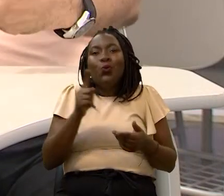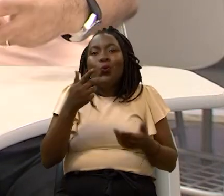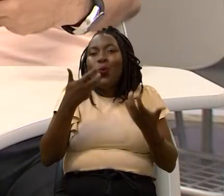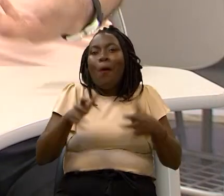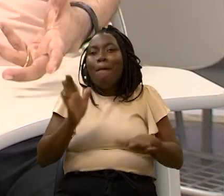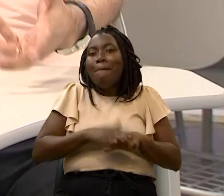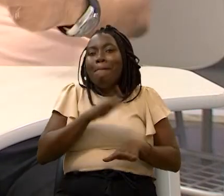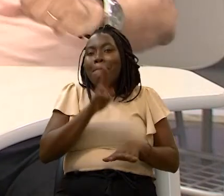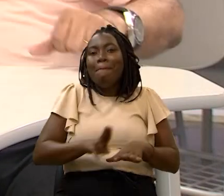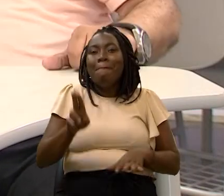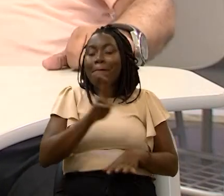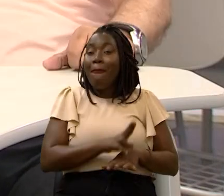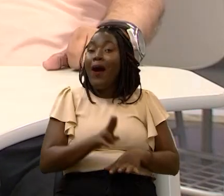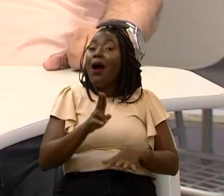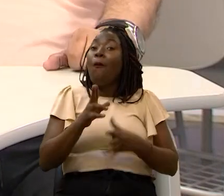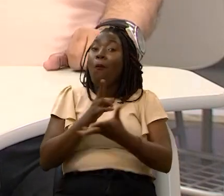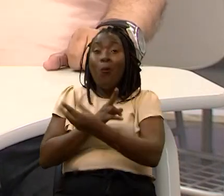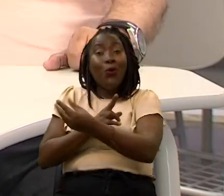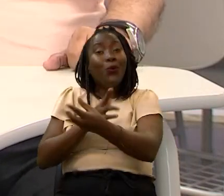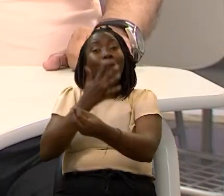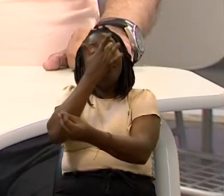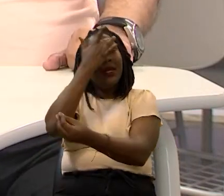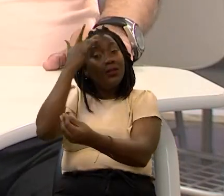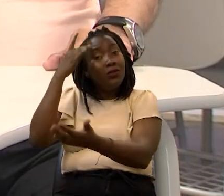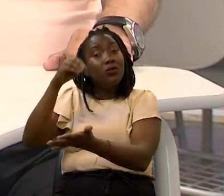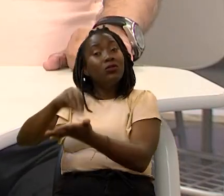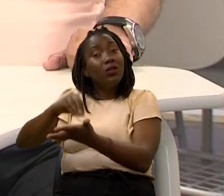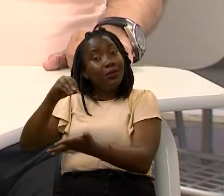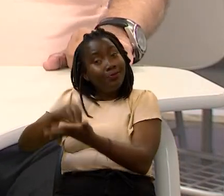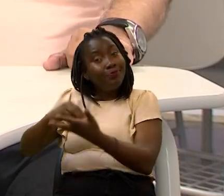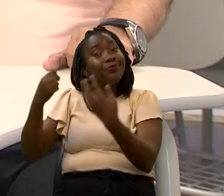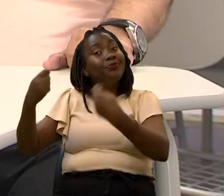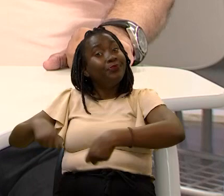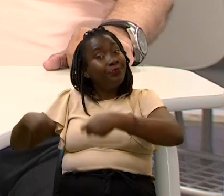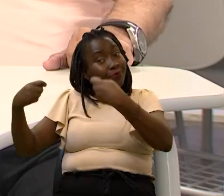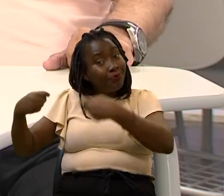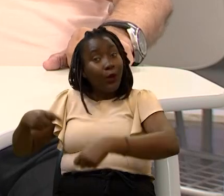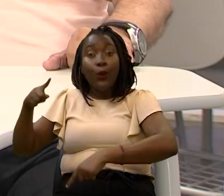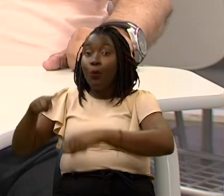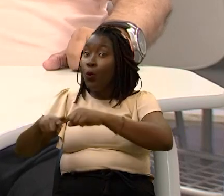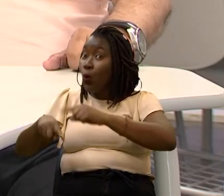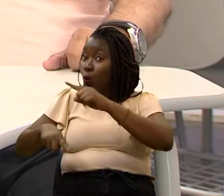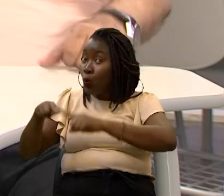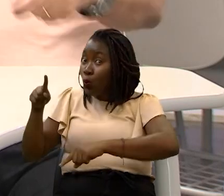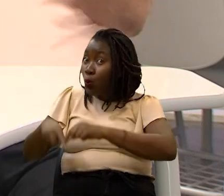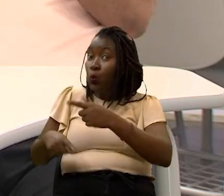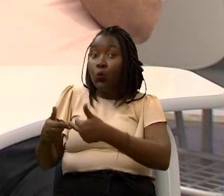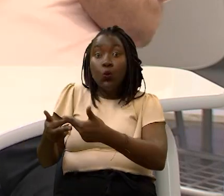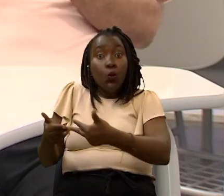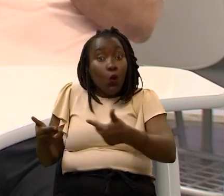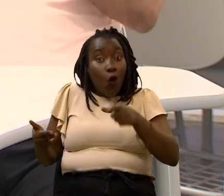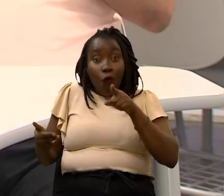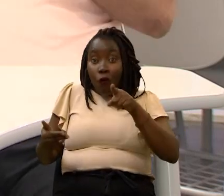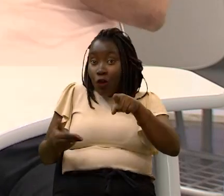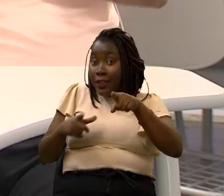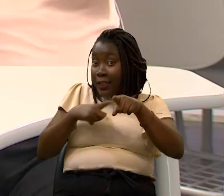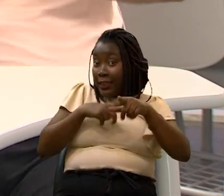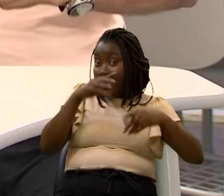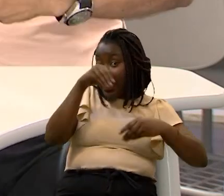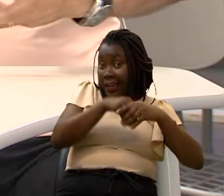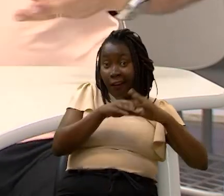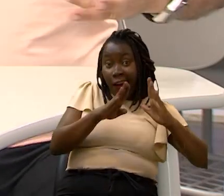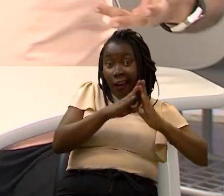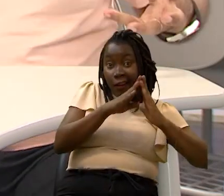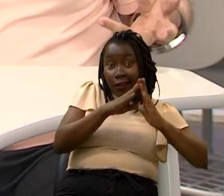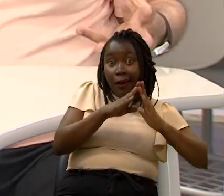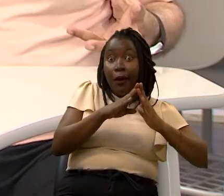você não mais quer usar. Muitas pessoas precisam de produtos, de bens, daquilo que